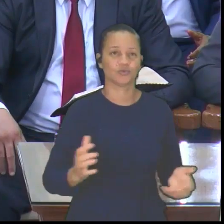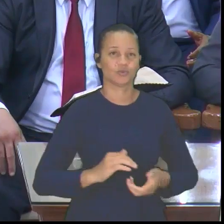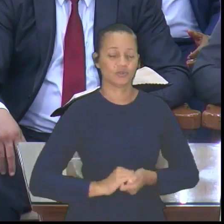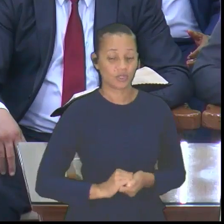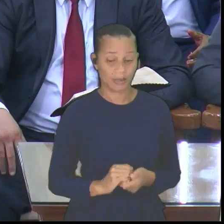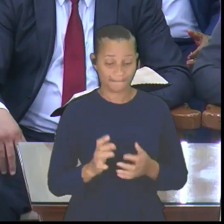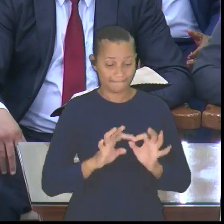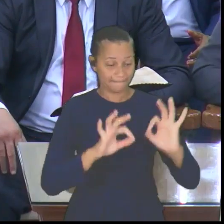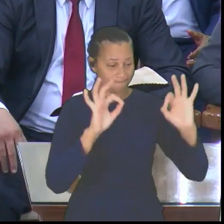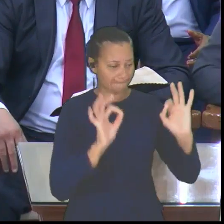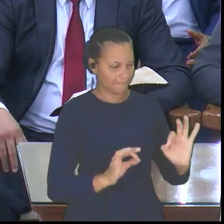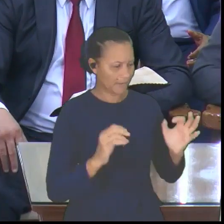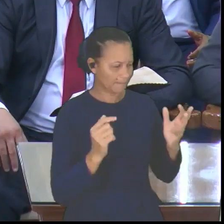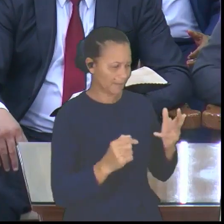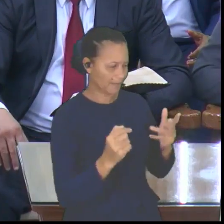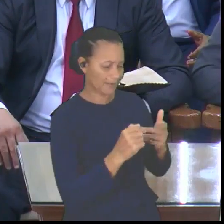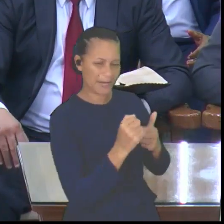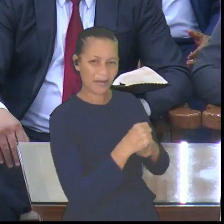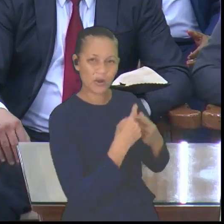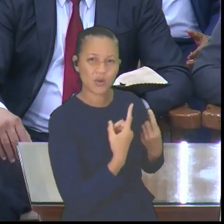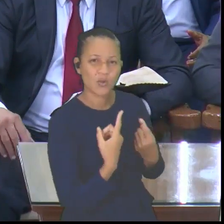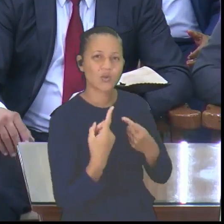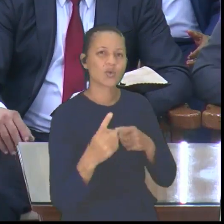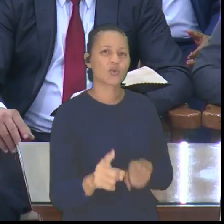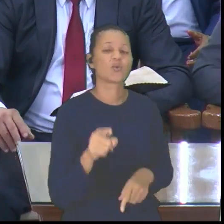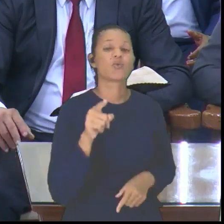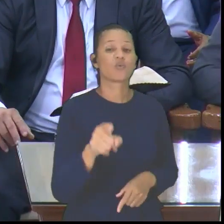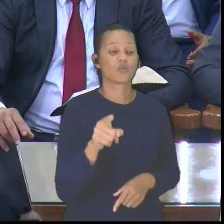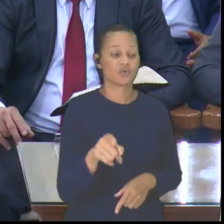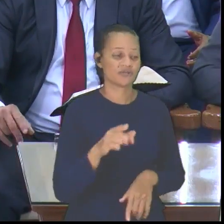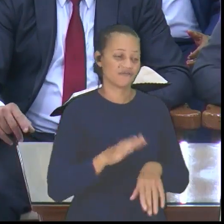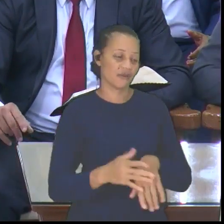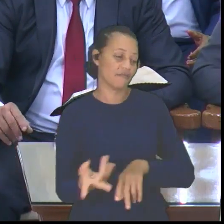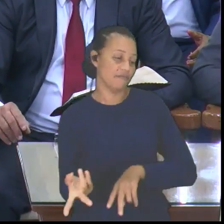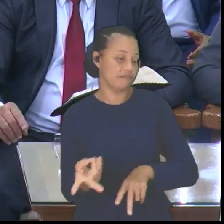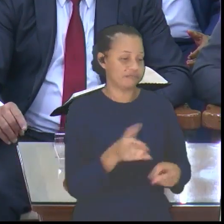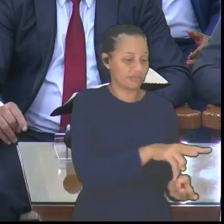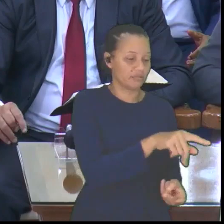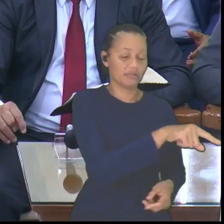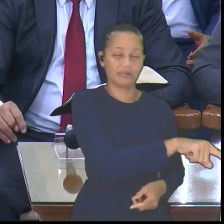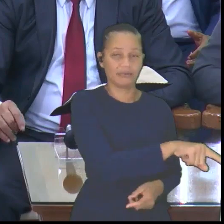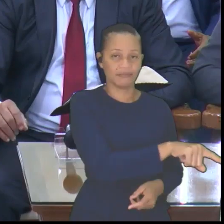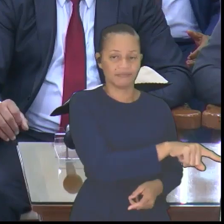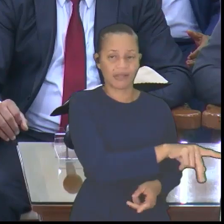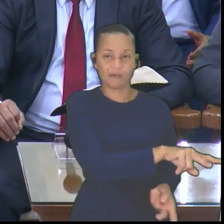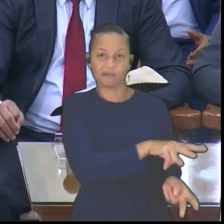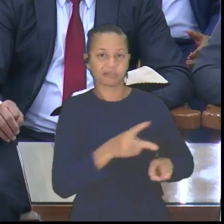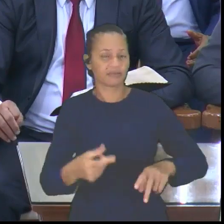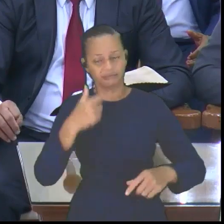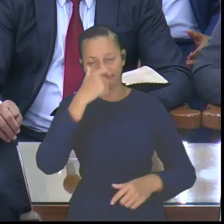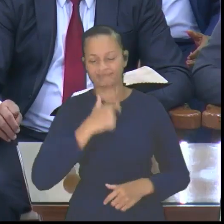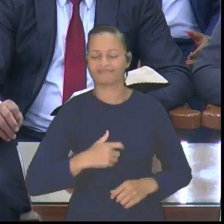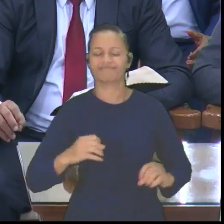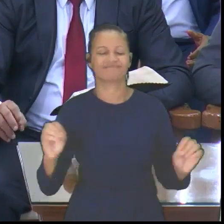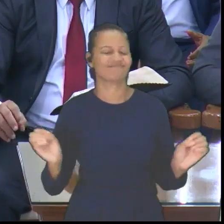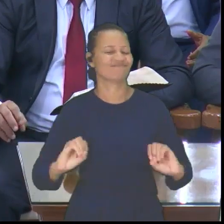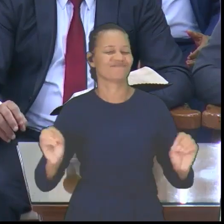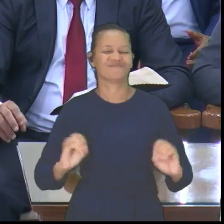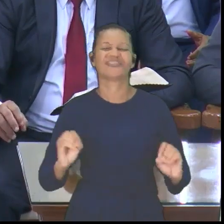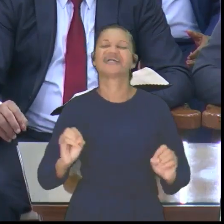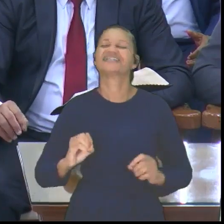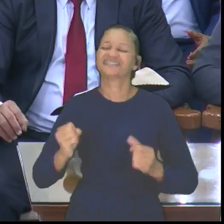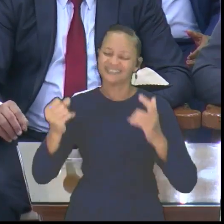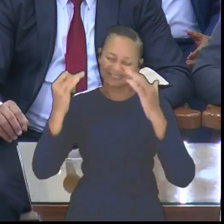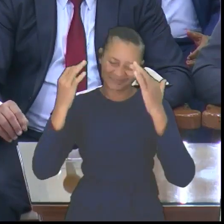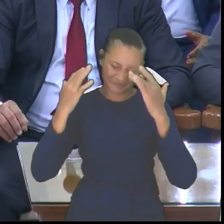os planos que projetaram contra você servirá para quem planejou. Mas para você tem bênção e intervenção